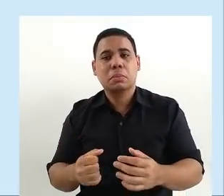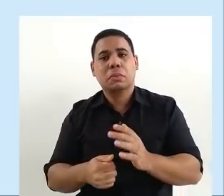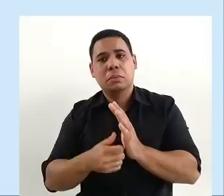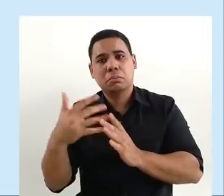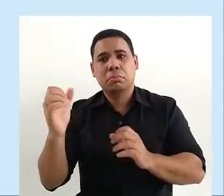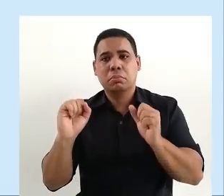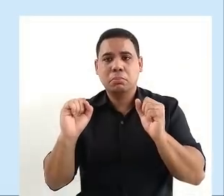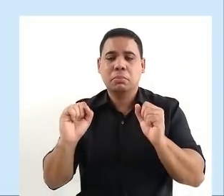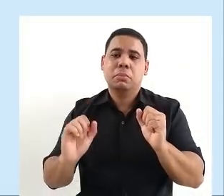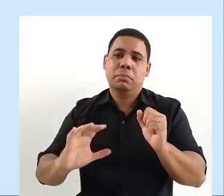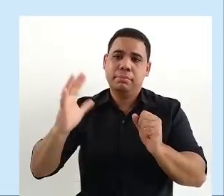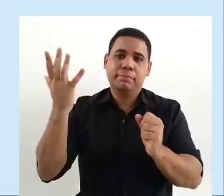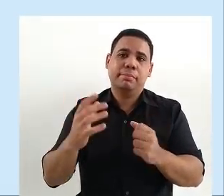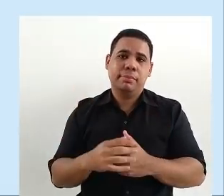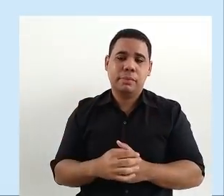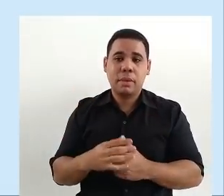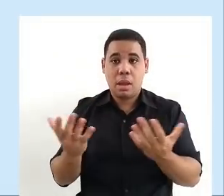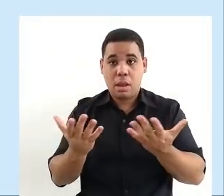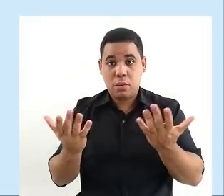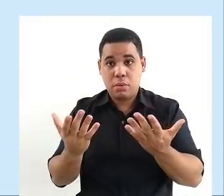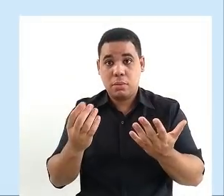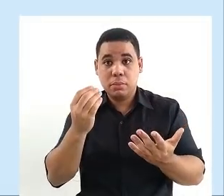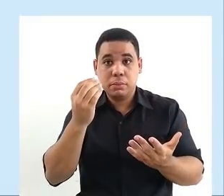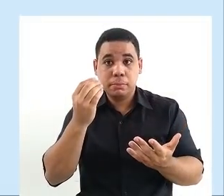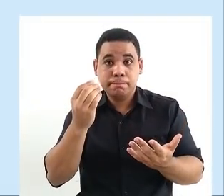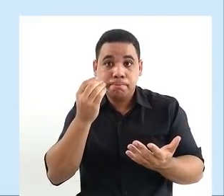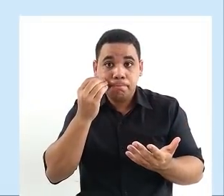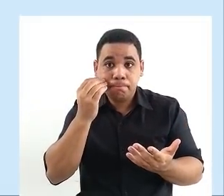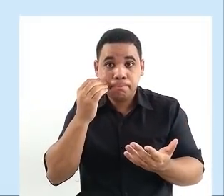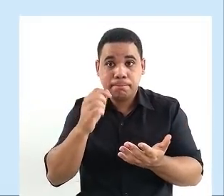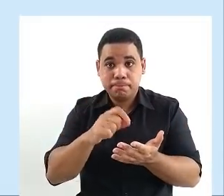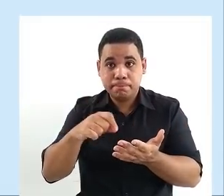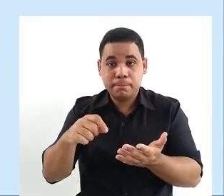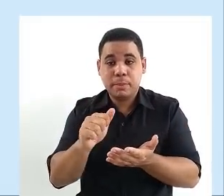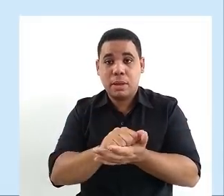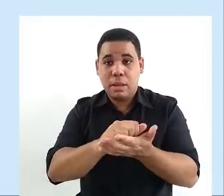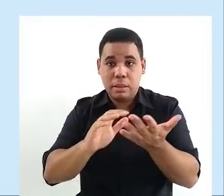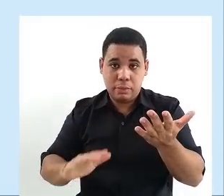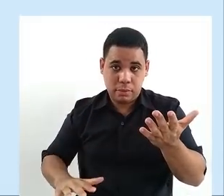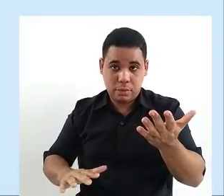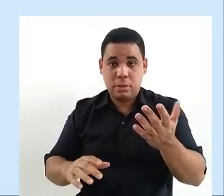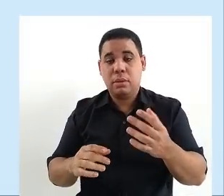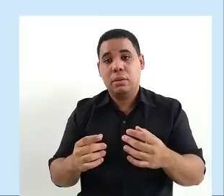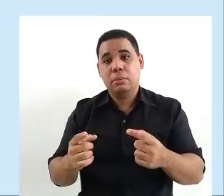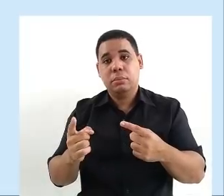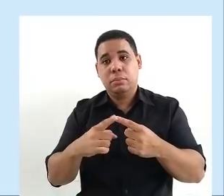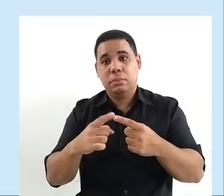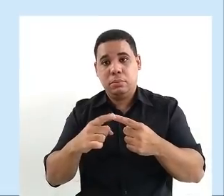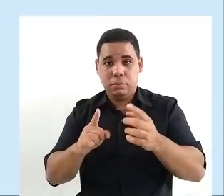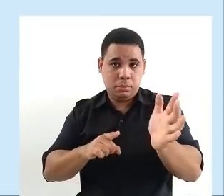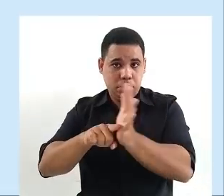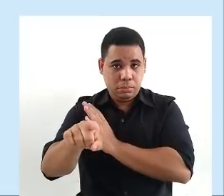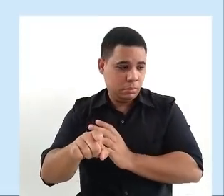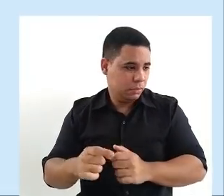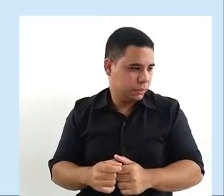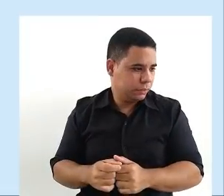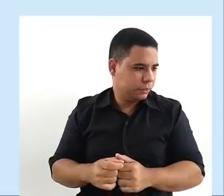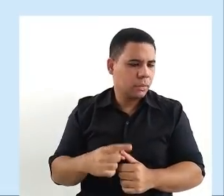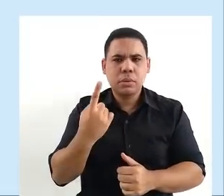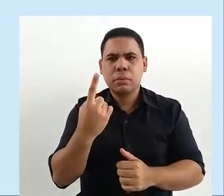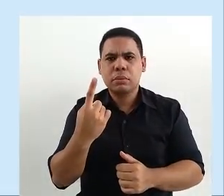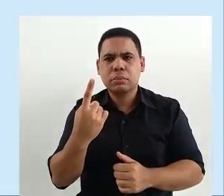de probabilidade daquilo ali. Então, a gente começa a comparar os números e ver as possibilidades entre uma coisa e outra